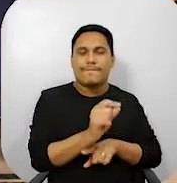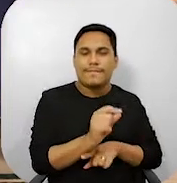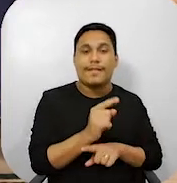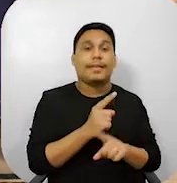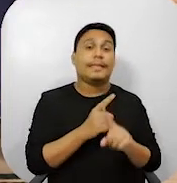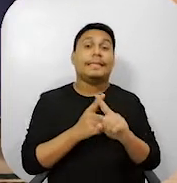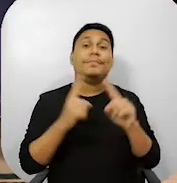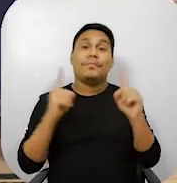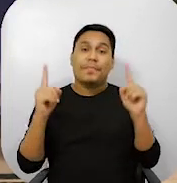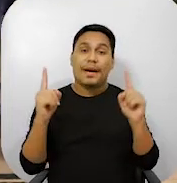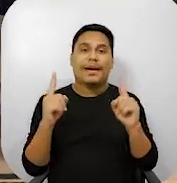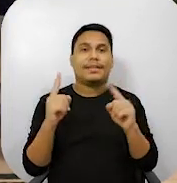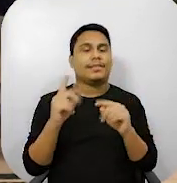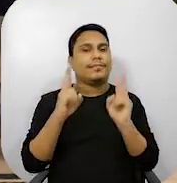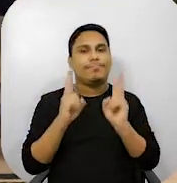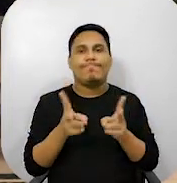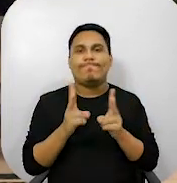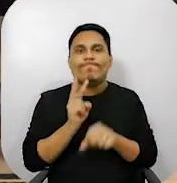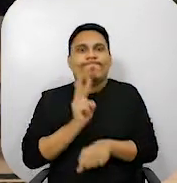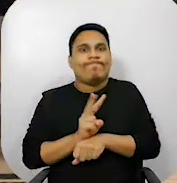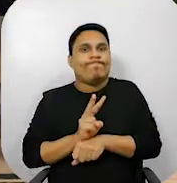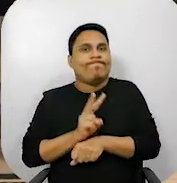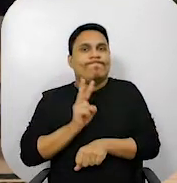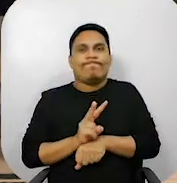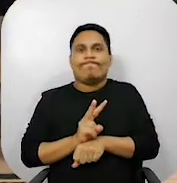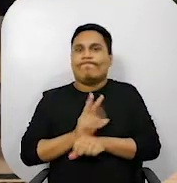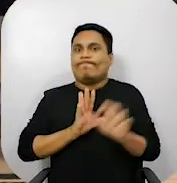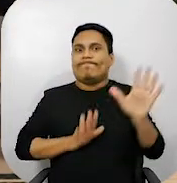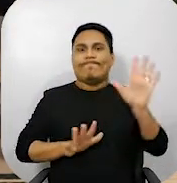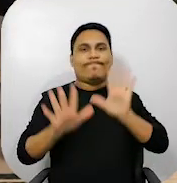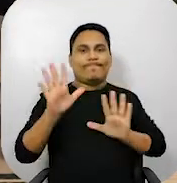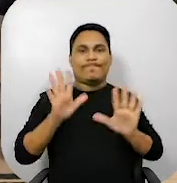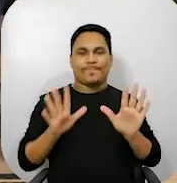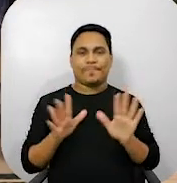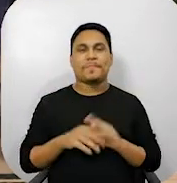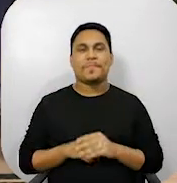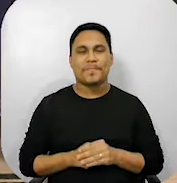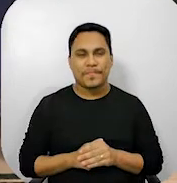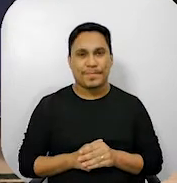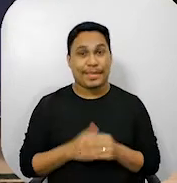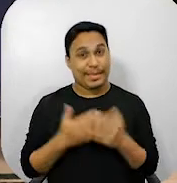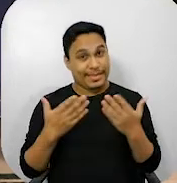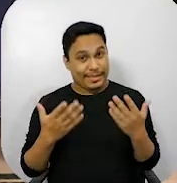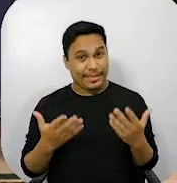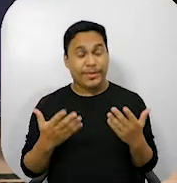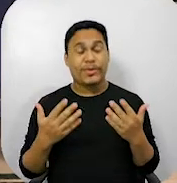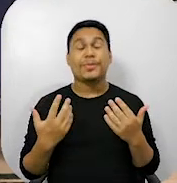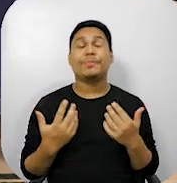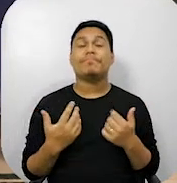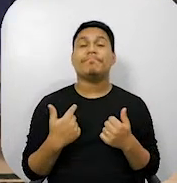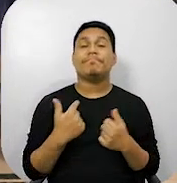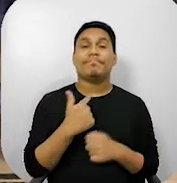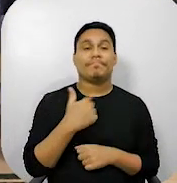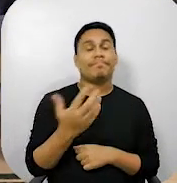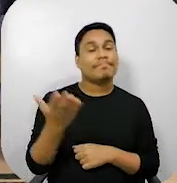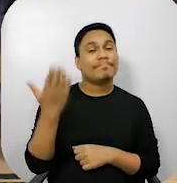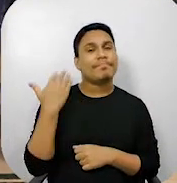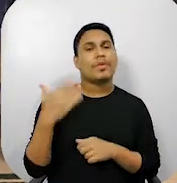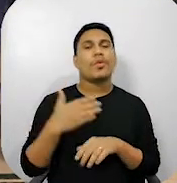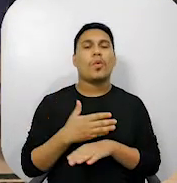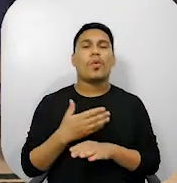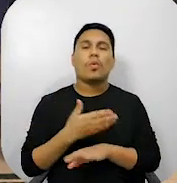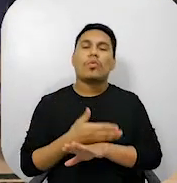assim a vigilância se muito grande então eu vou quando eu setor lá porque eu comecei a me